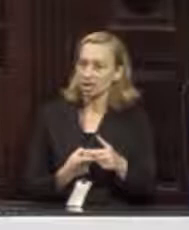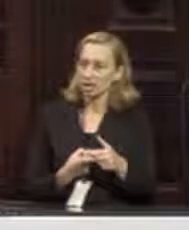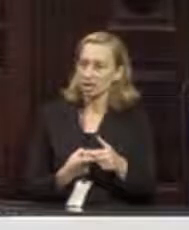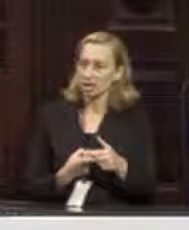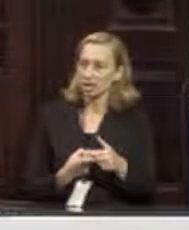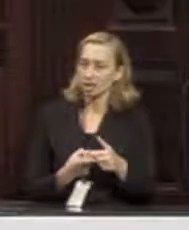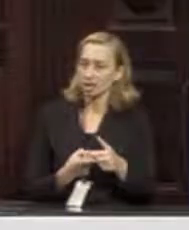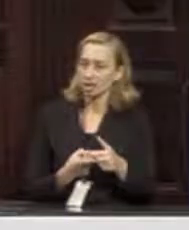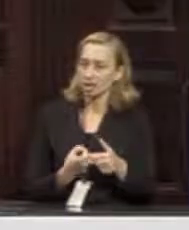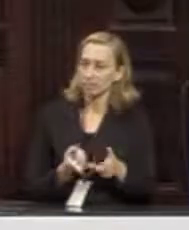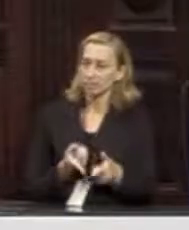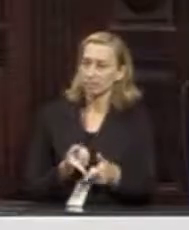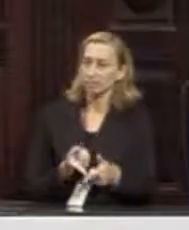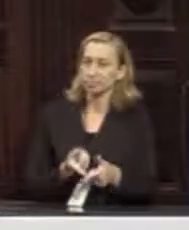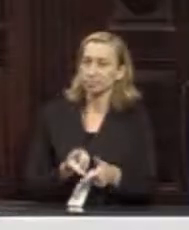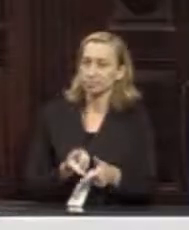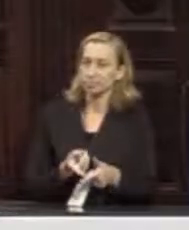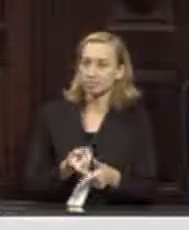forma